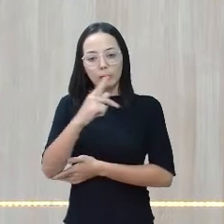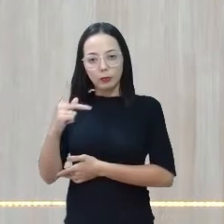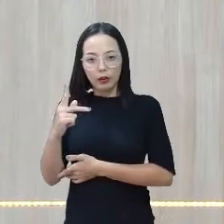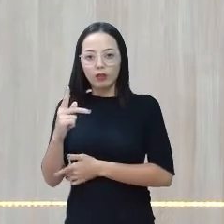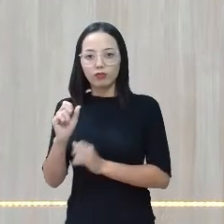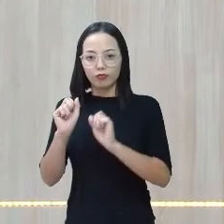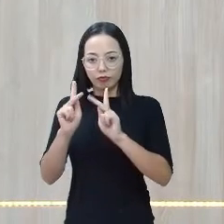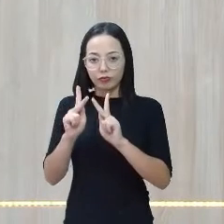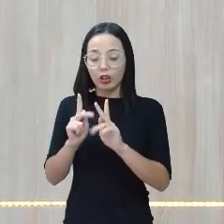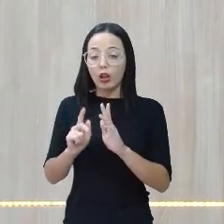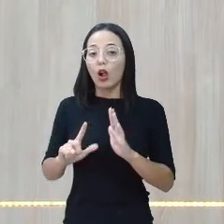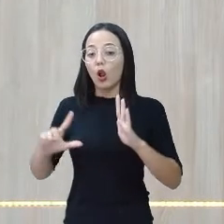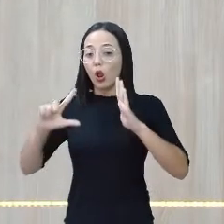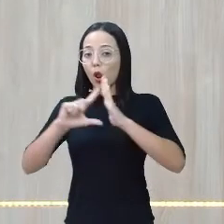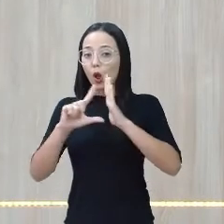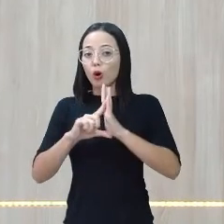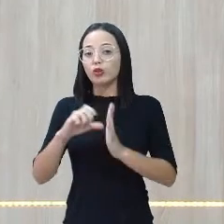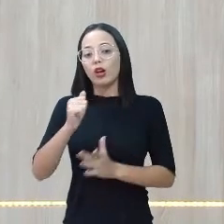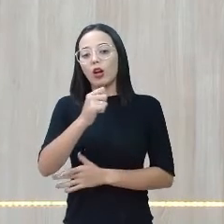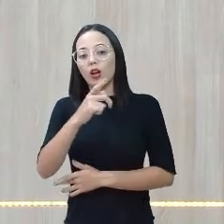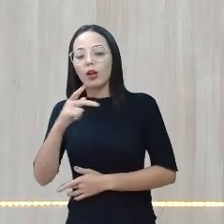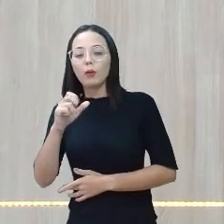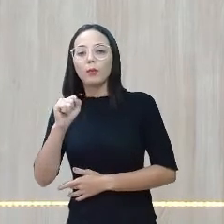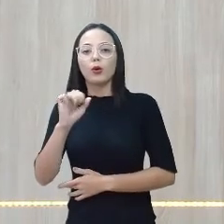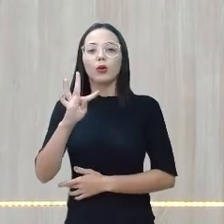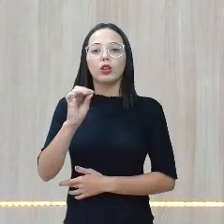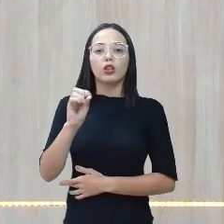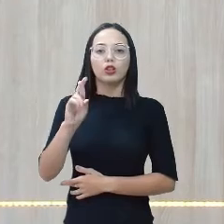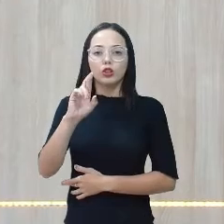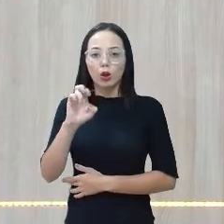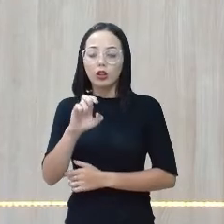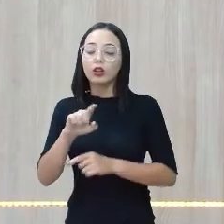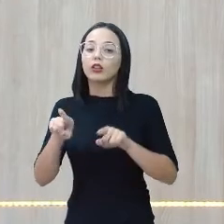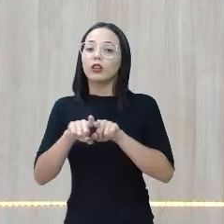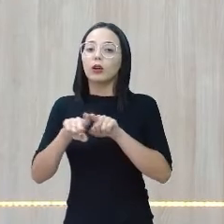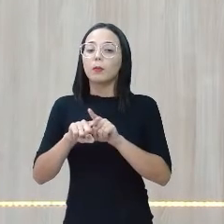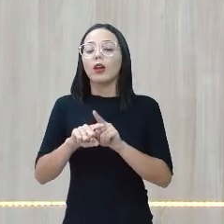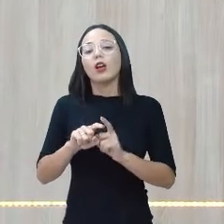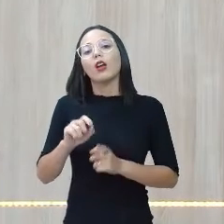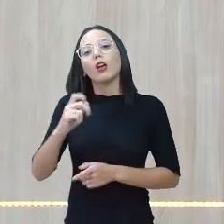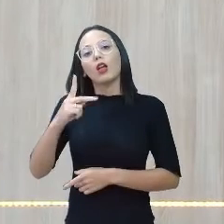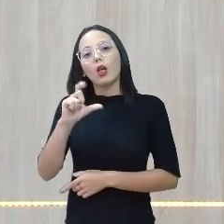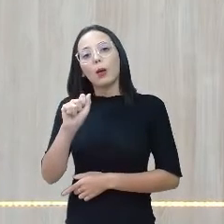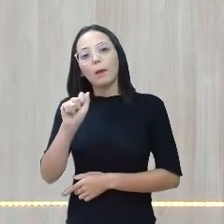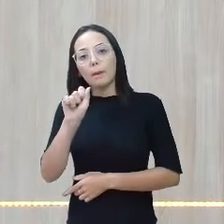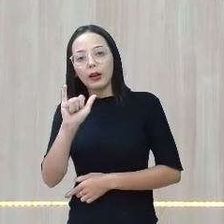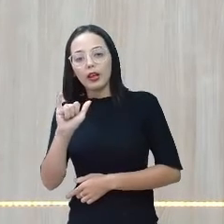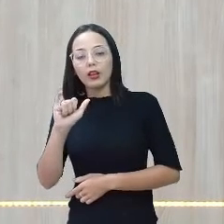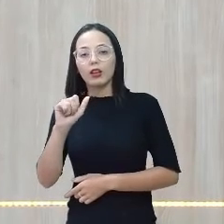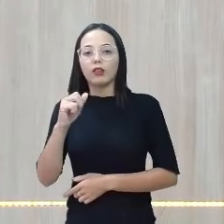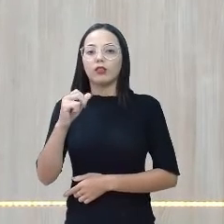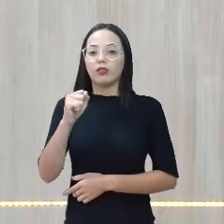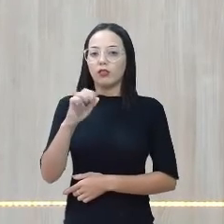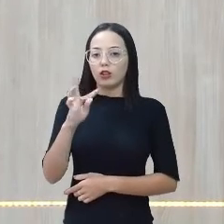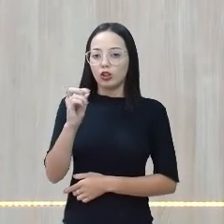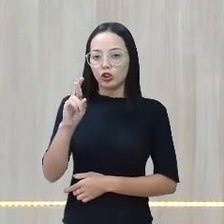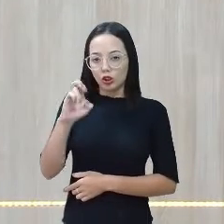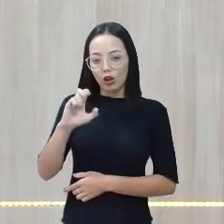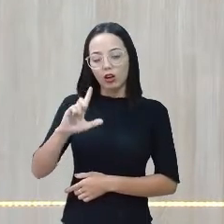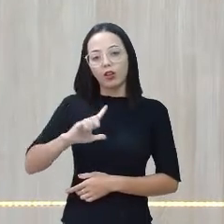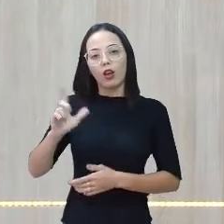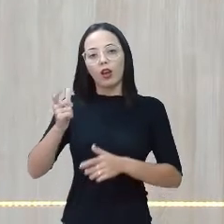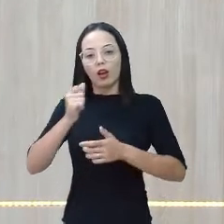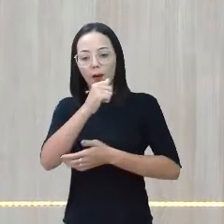pela Apple Store e também pela Play Store, né? Então você tem o aplicativo do